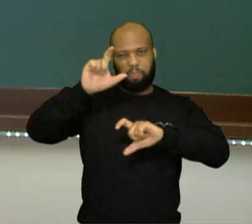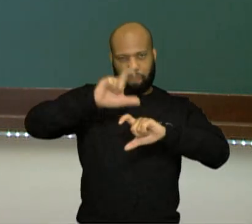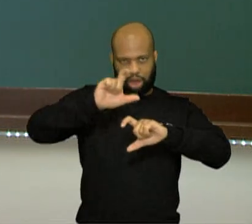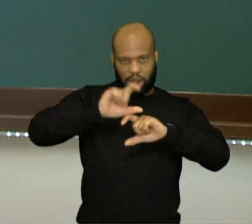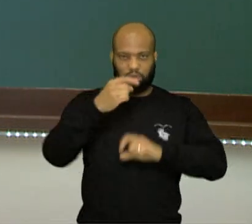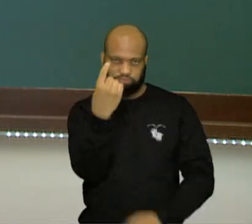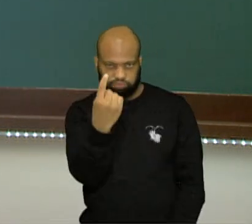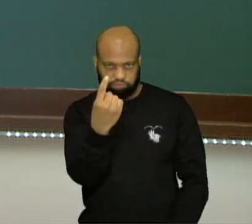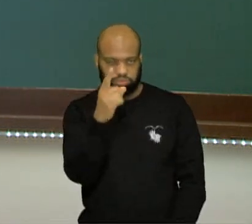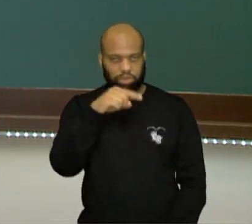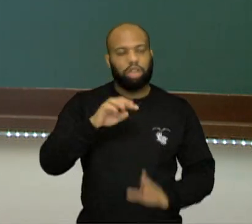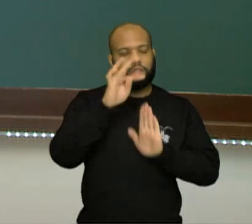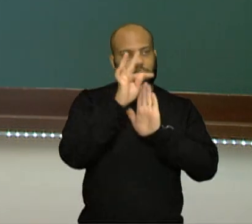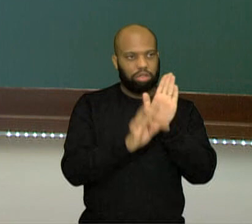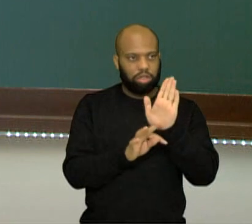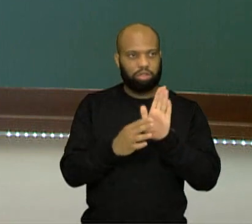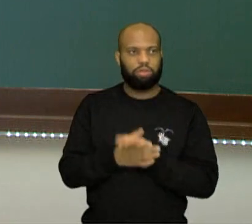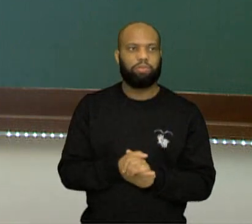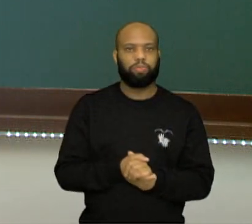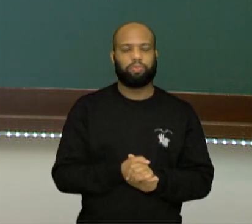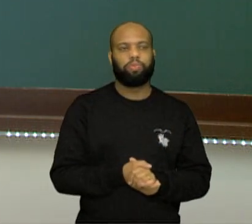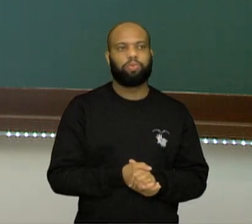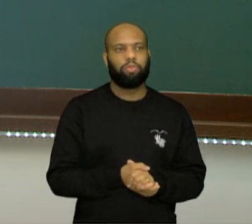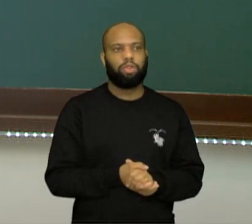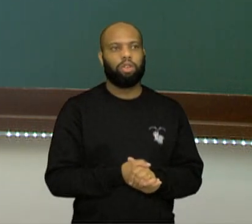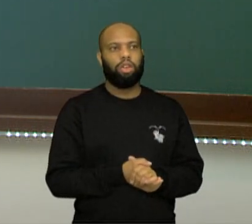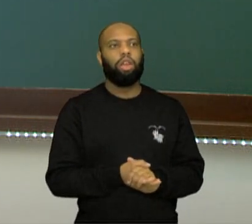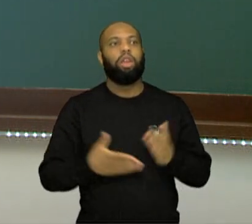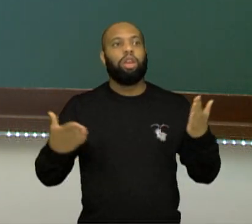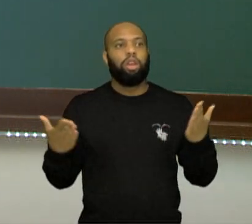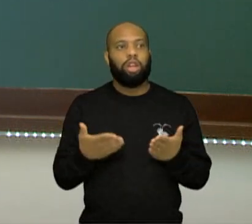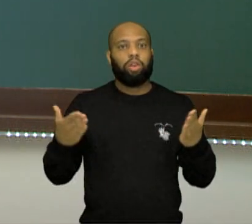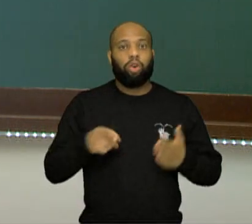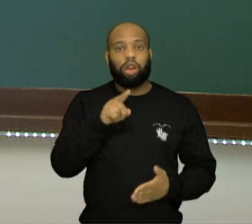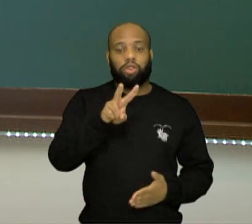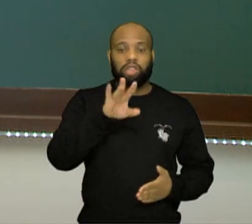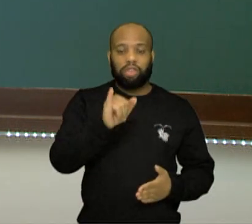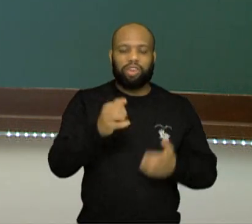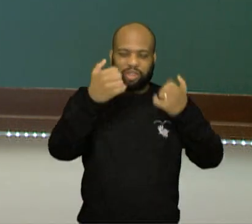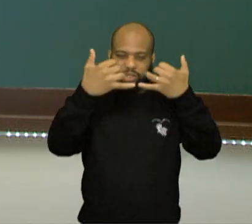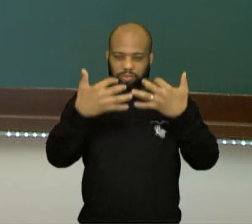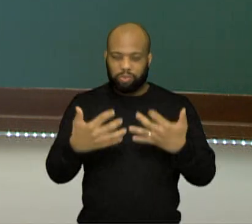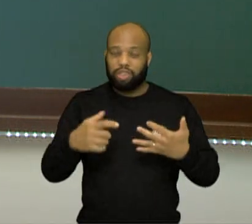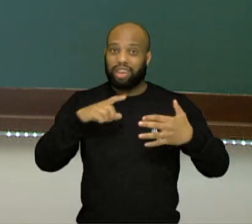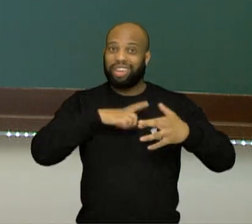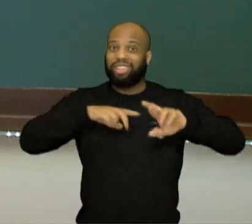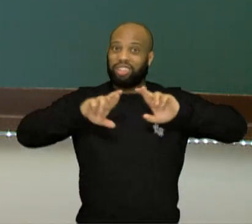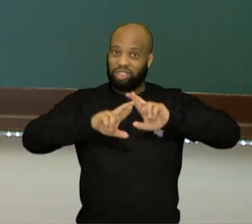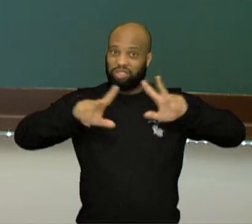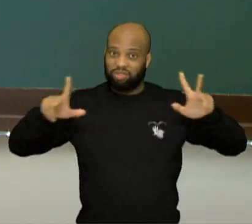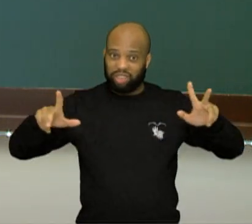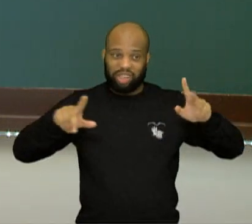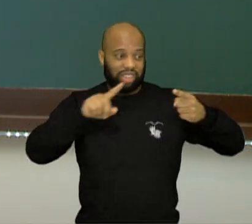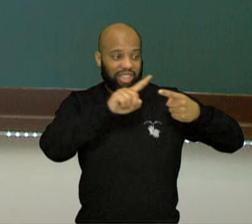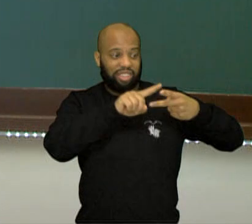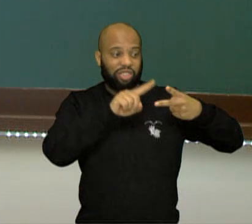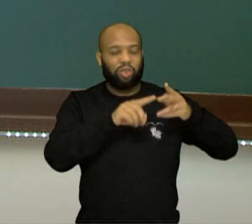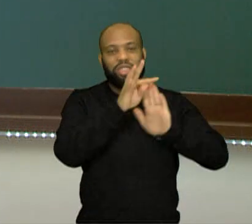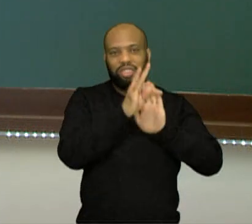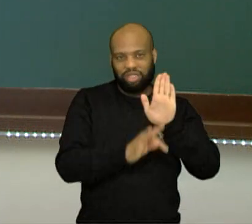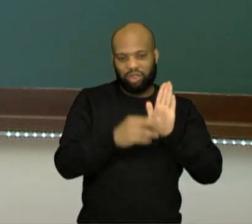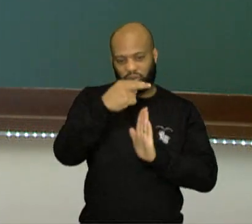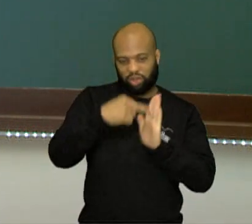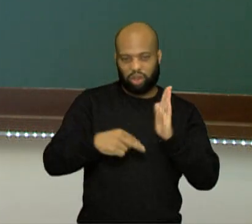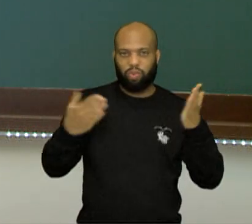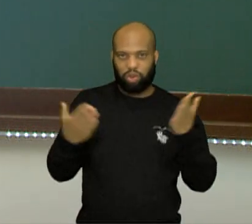É um texto integral aqui, tá? Isso é uma dica. Então, comente as diferenças entre os dois textos lidos,